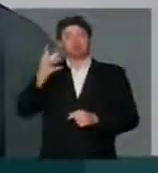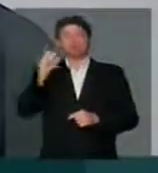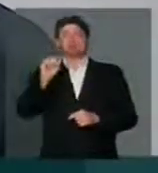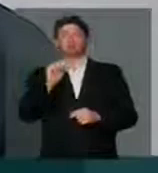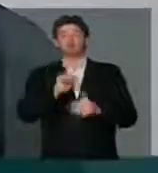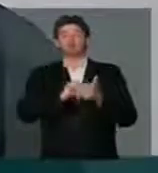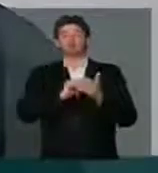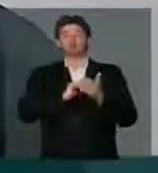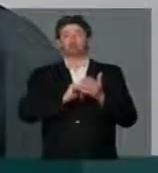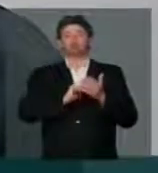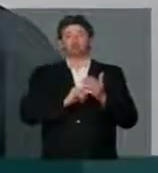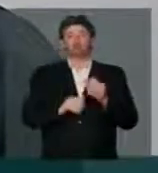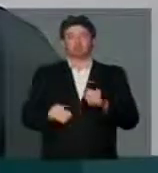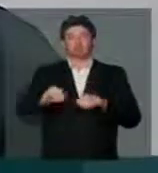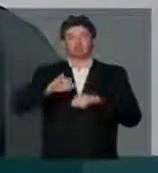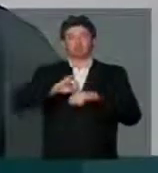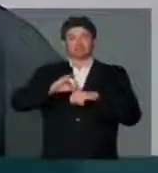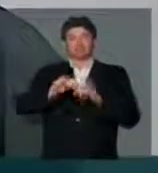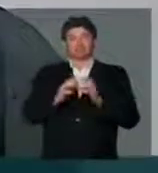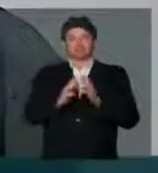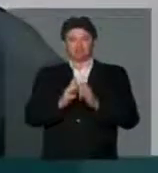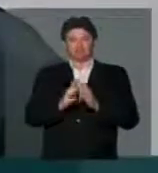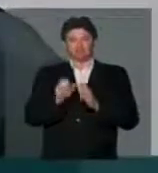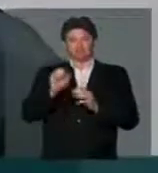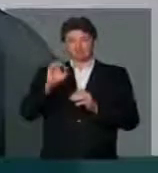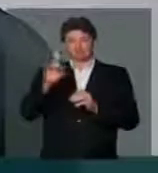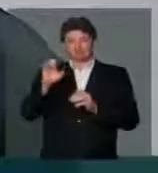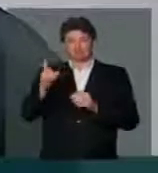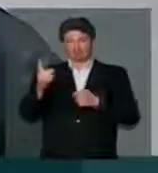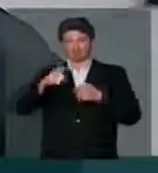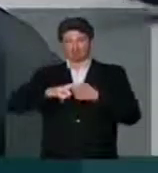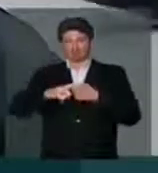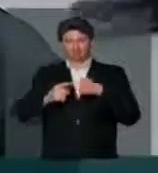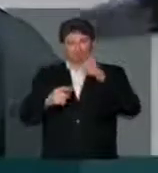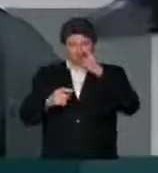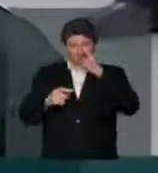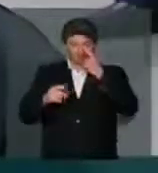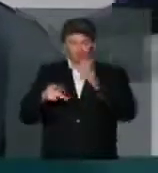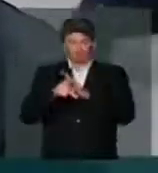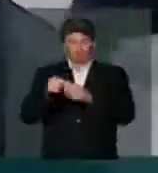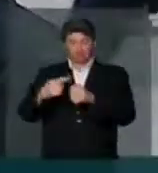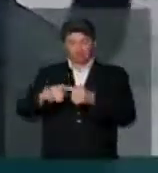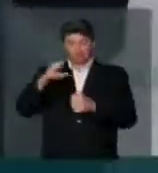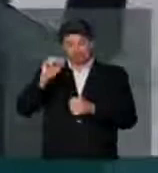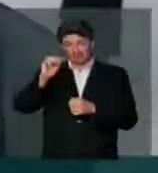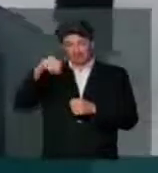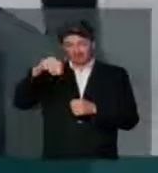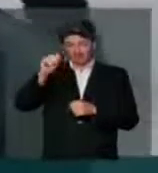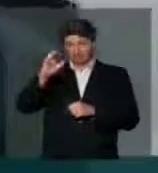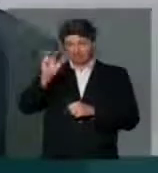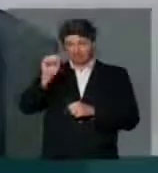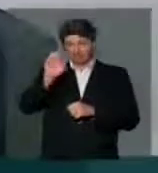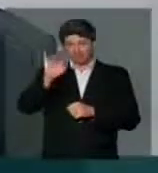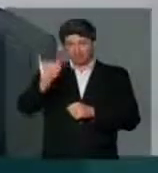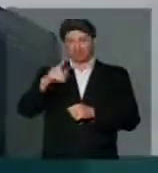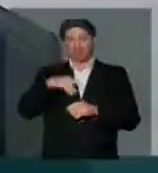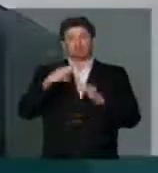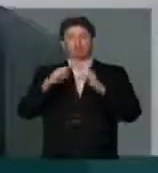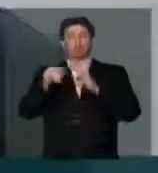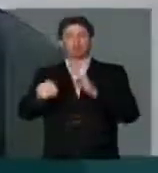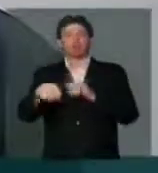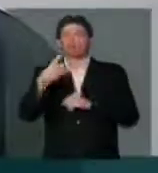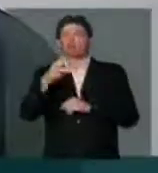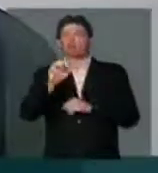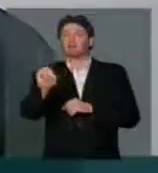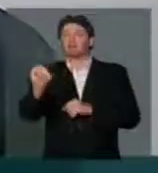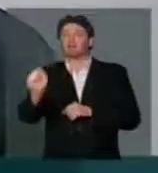tirar a sede, a sua filial do município de Camaçari, que tem 300 mil habitantes, que